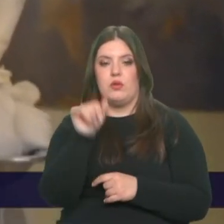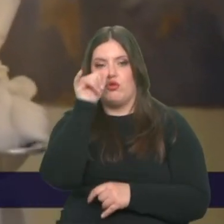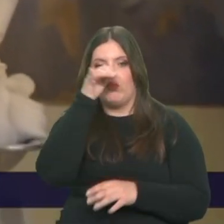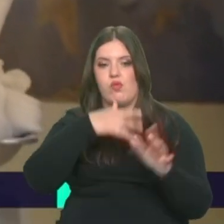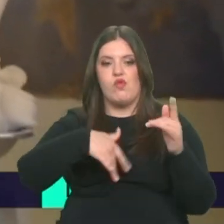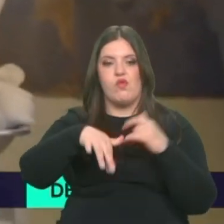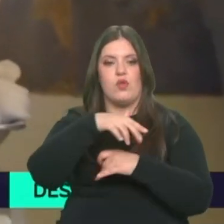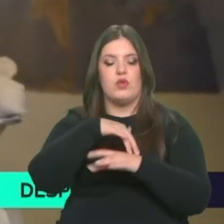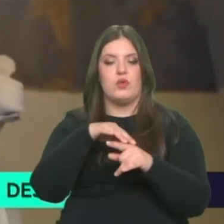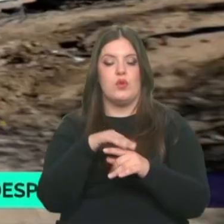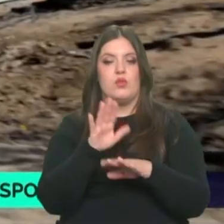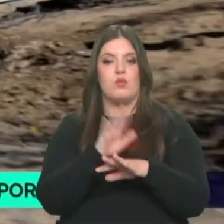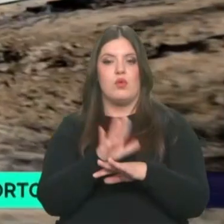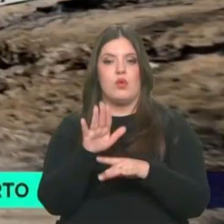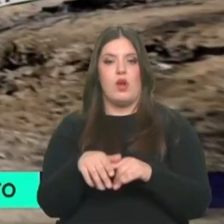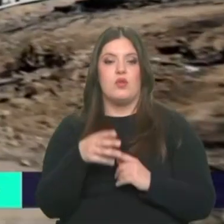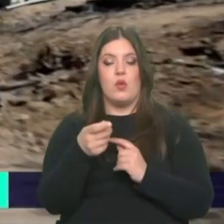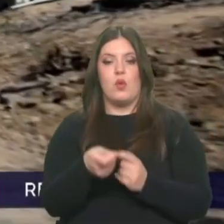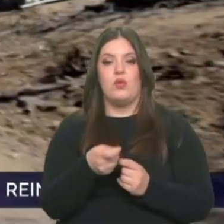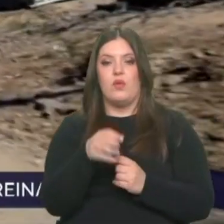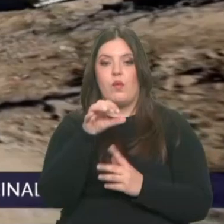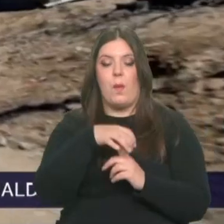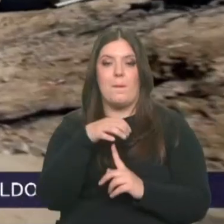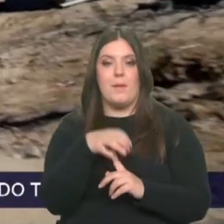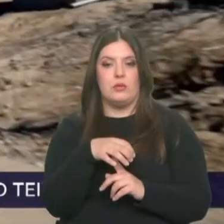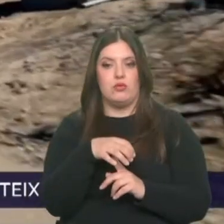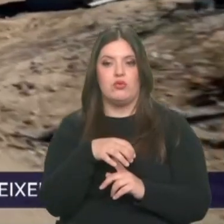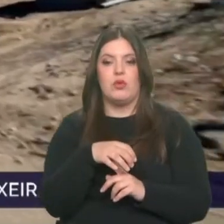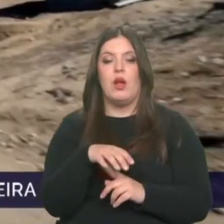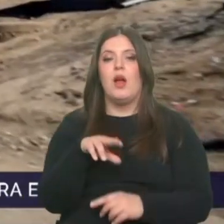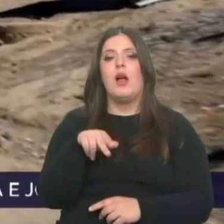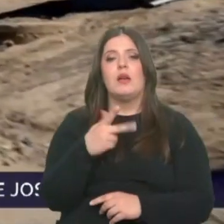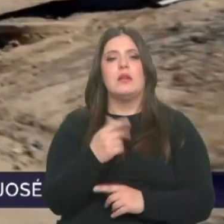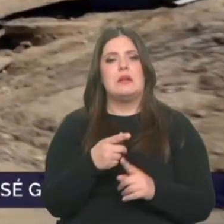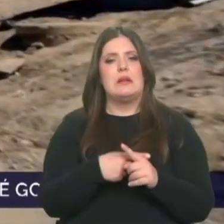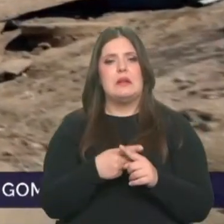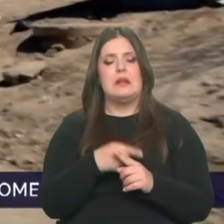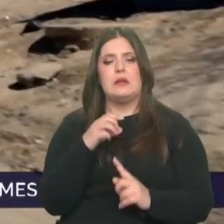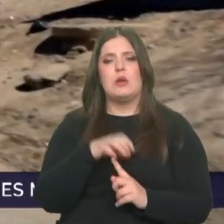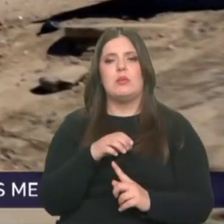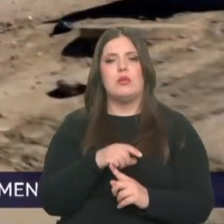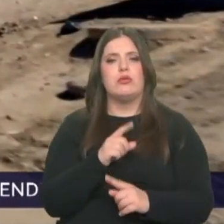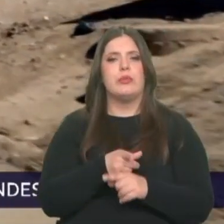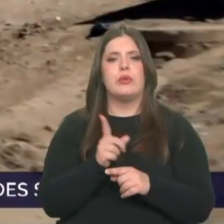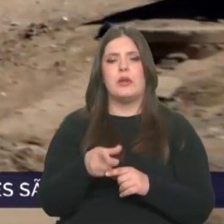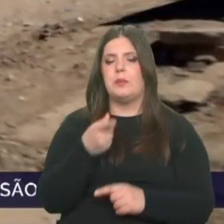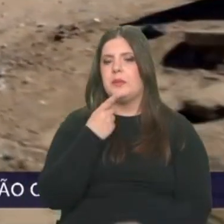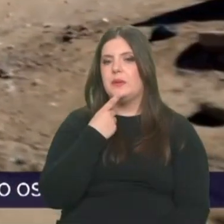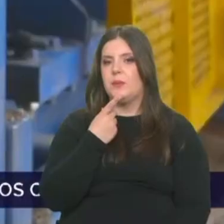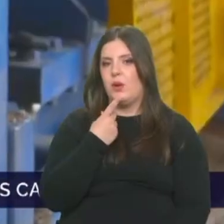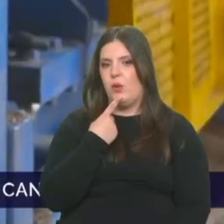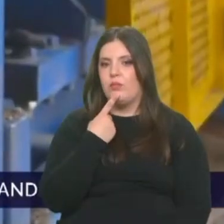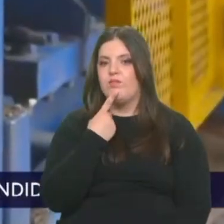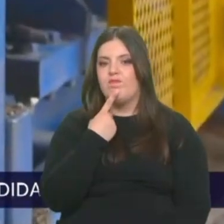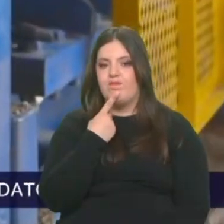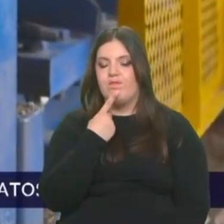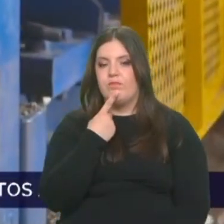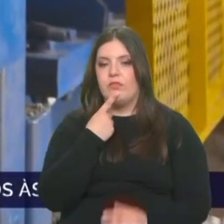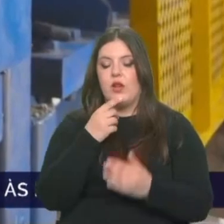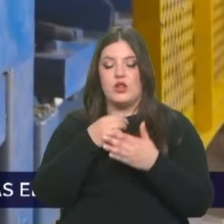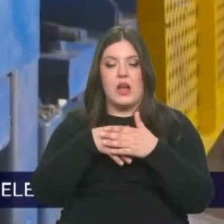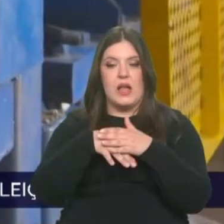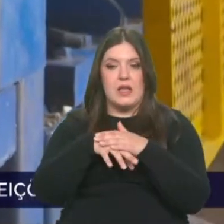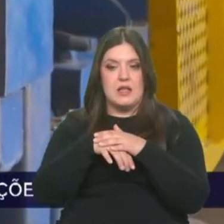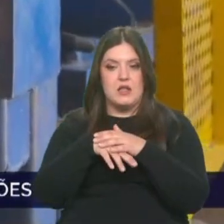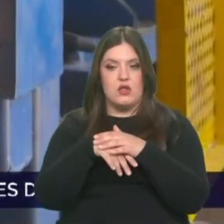povoações através do cultivo de cogumelos. E a NASA interessou-se nos cogumelos pelo seguinte: é que conseguiu perceber que as